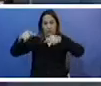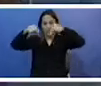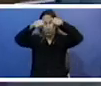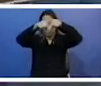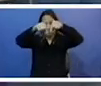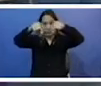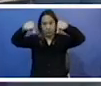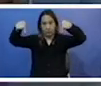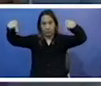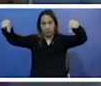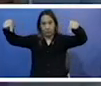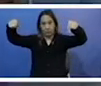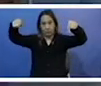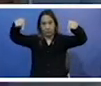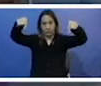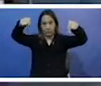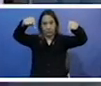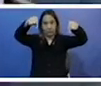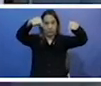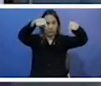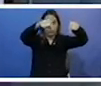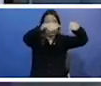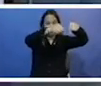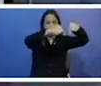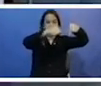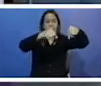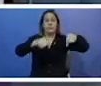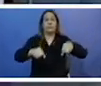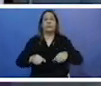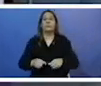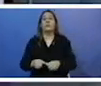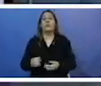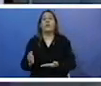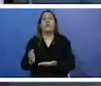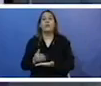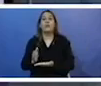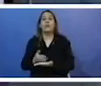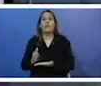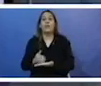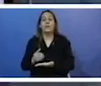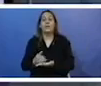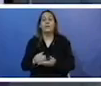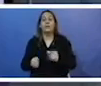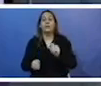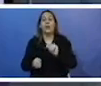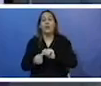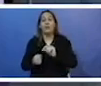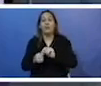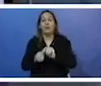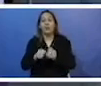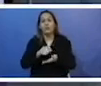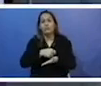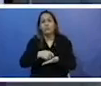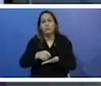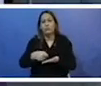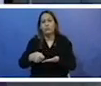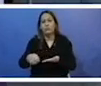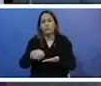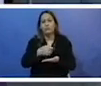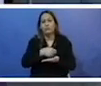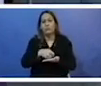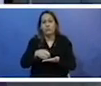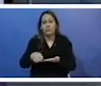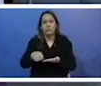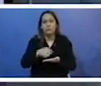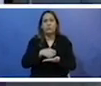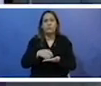Nós conversamos isso já na aula passada. Folhetos são livros feitos artesanalmente, como se a gente dobrasse uma